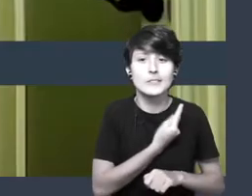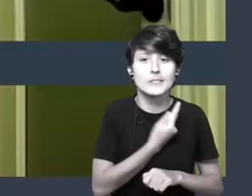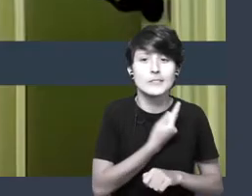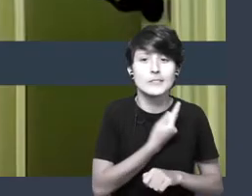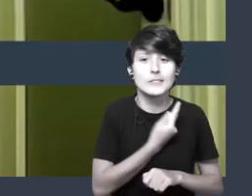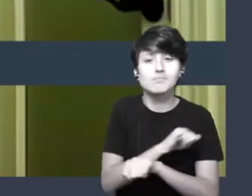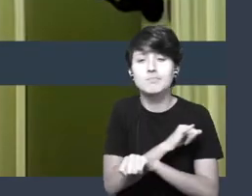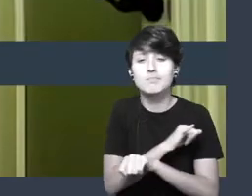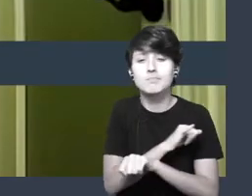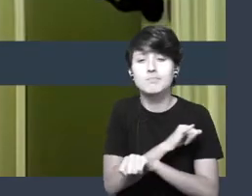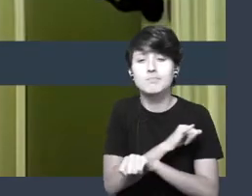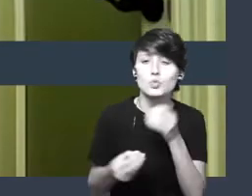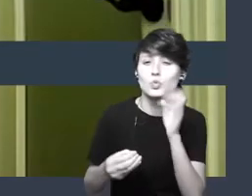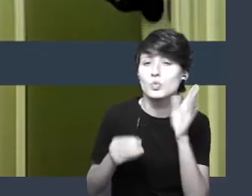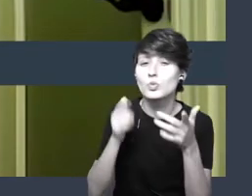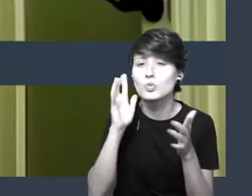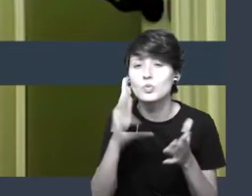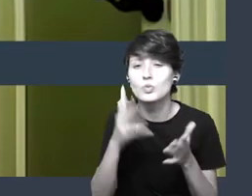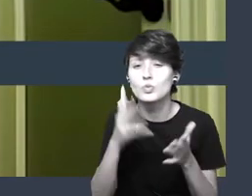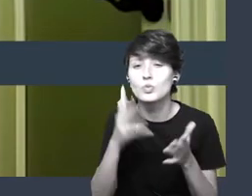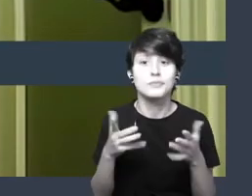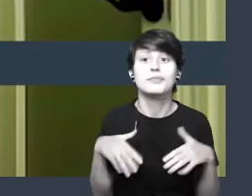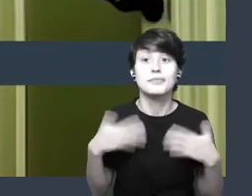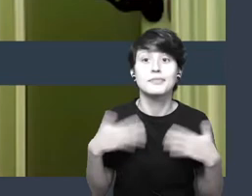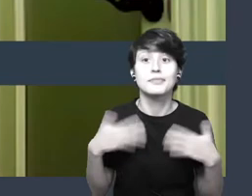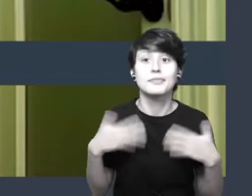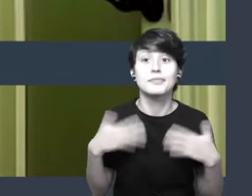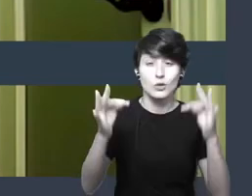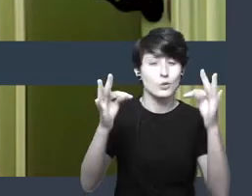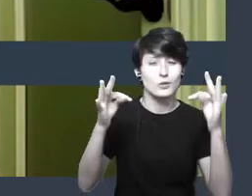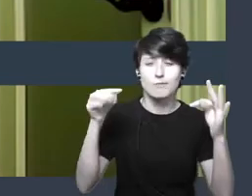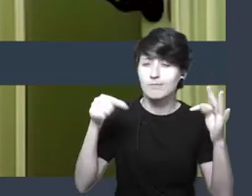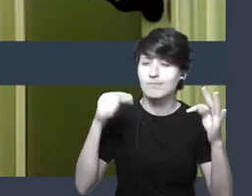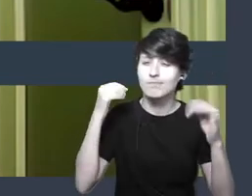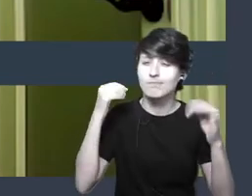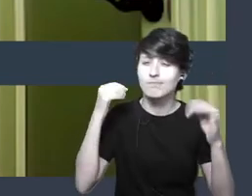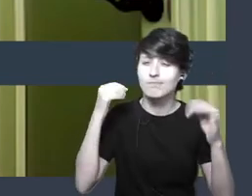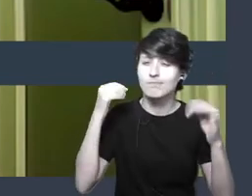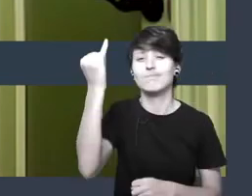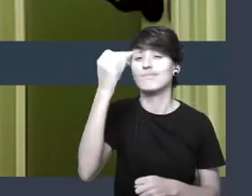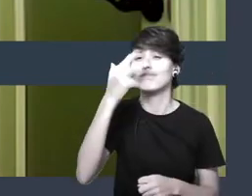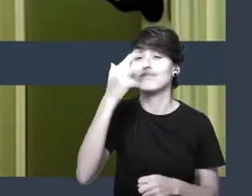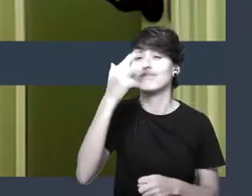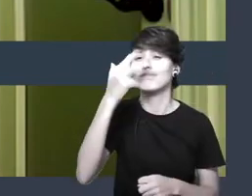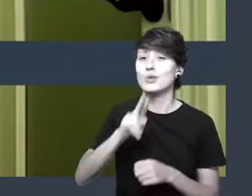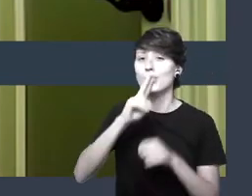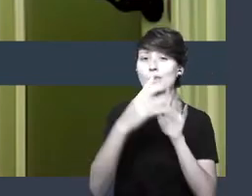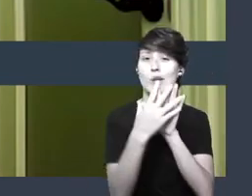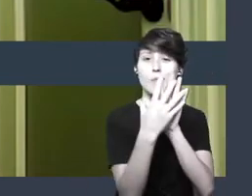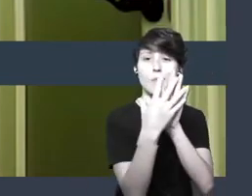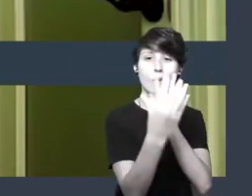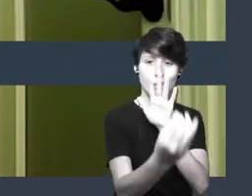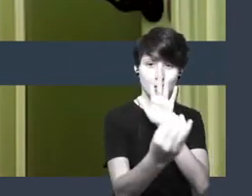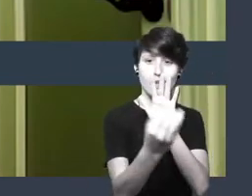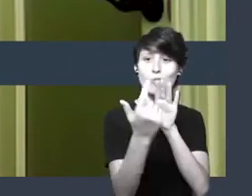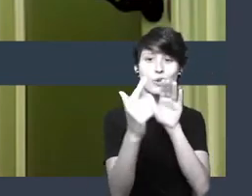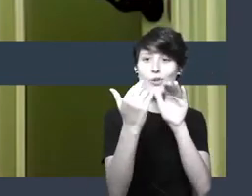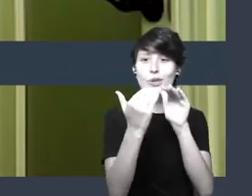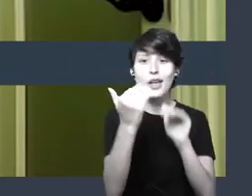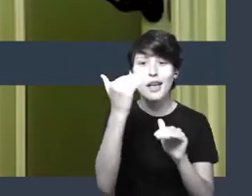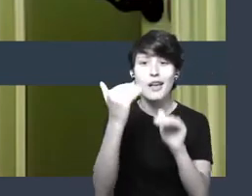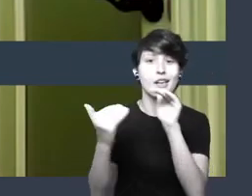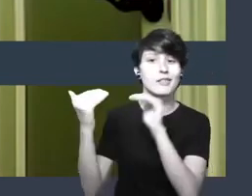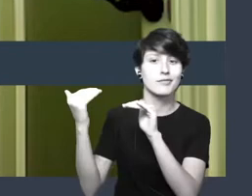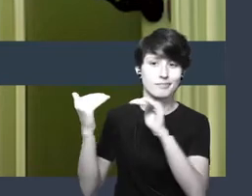ações. Então, a tecnologia, ela é fundamente moldada pelas desigualdades raciais,